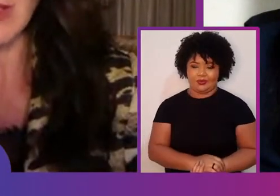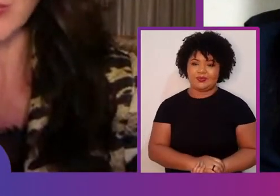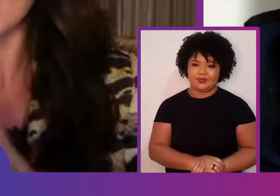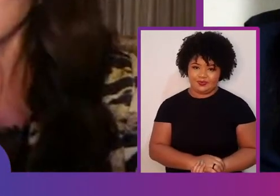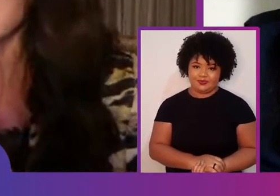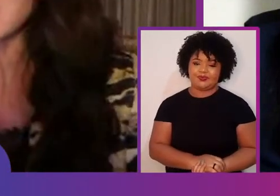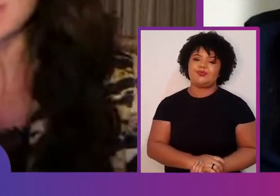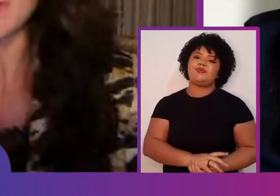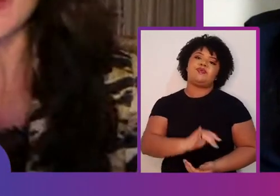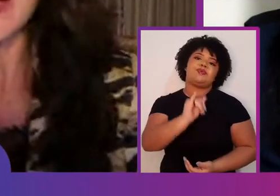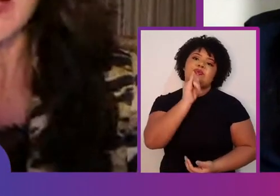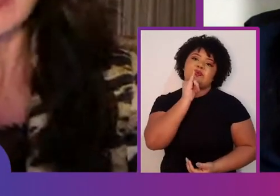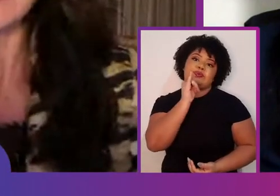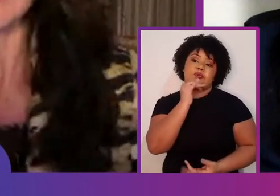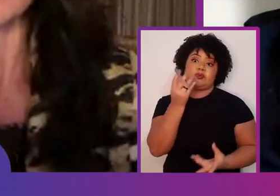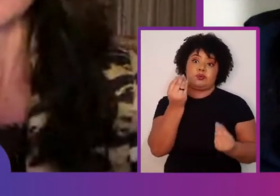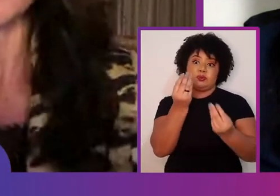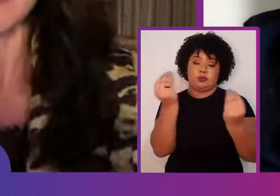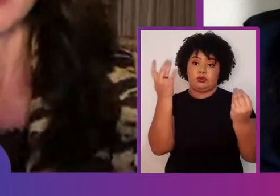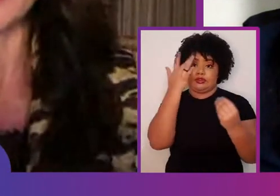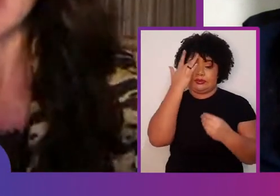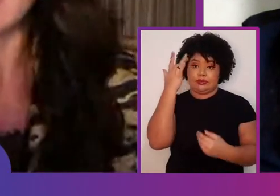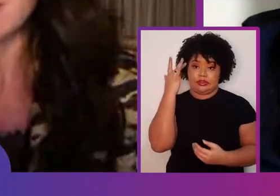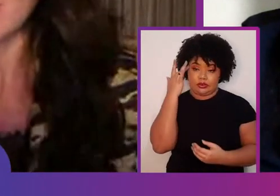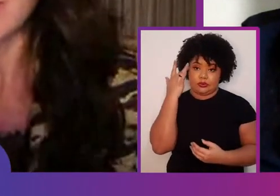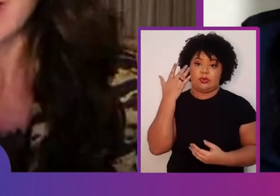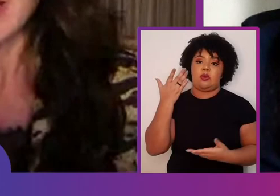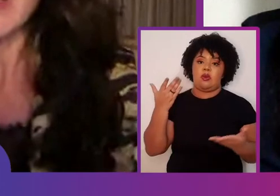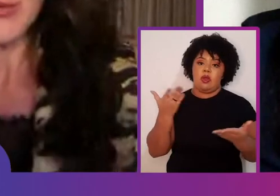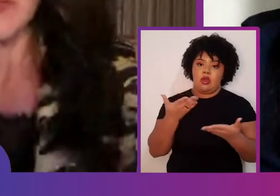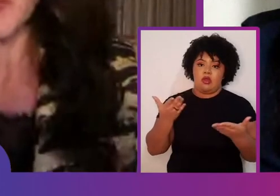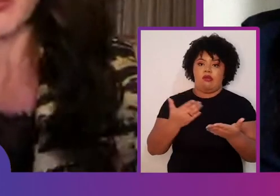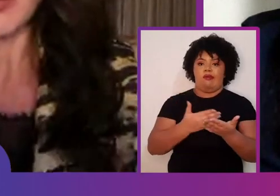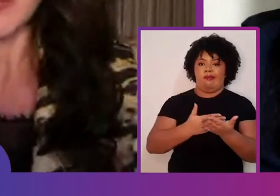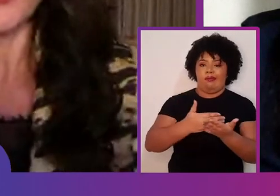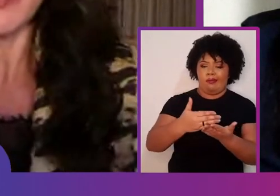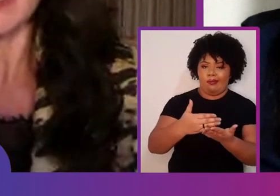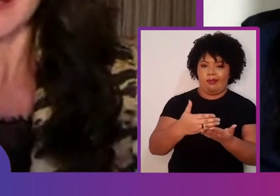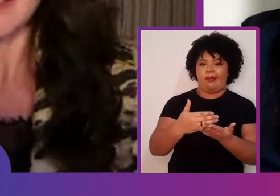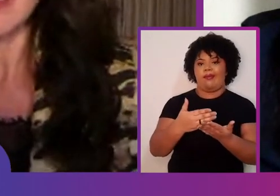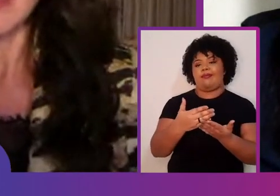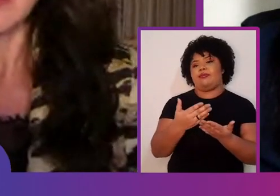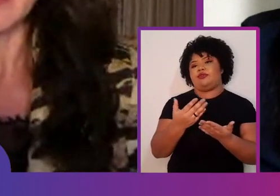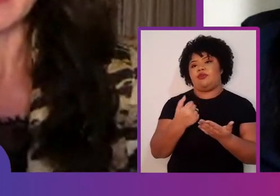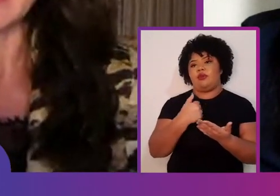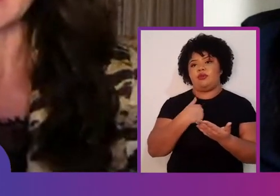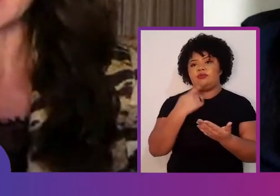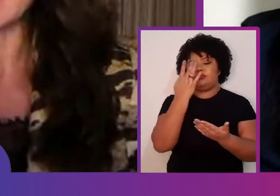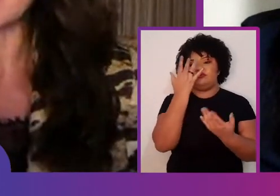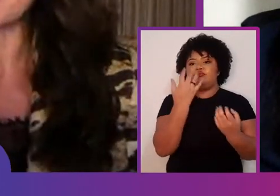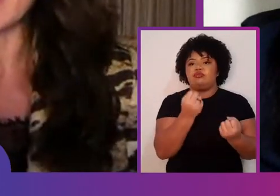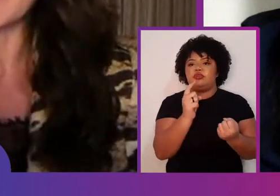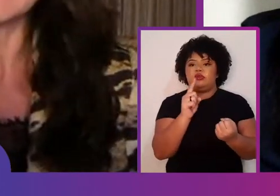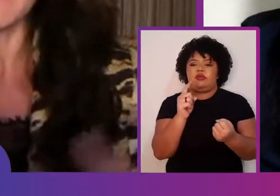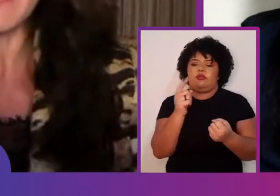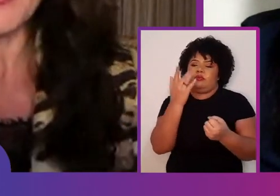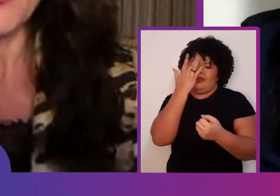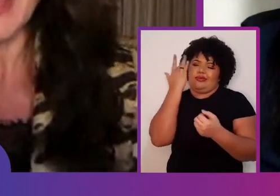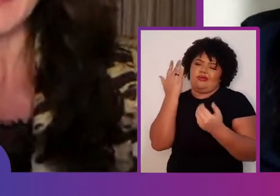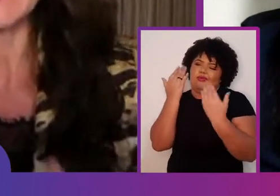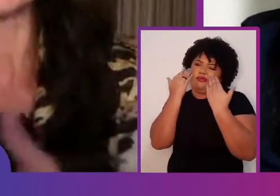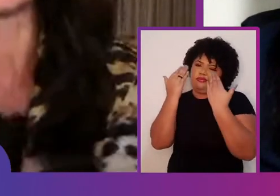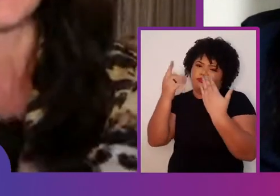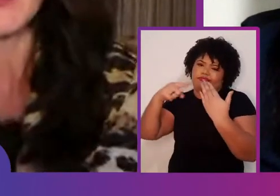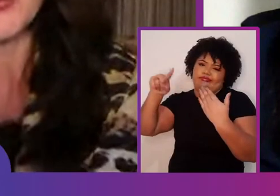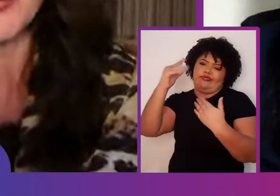início desse processo, muitas mesmo, entraram num processo de negação. Inclusive pessoas públicas, que